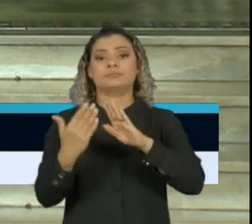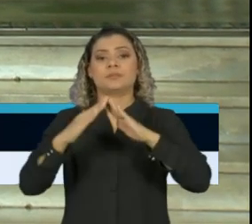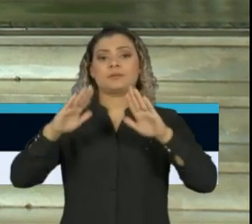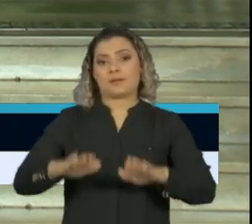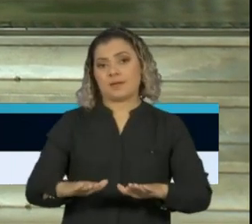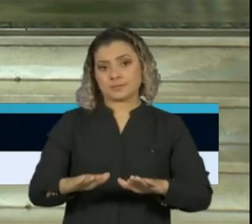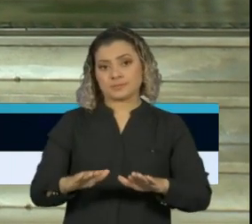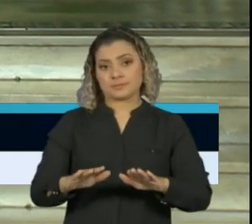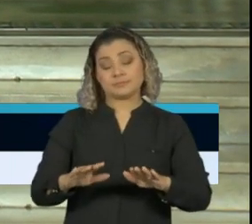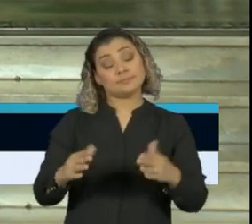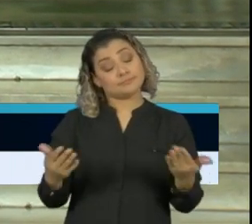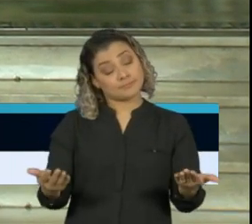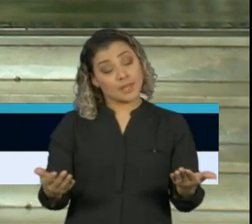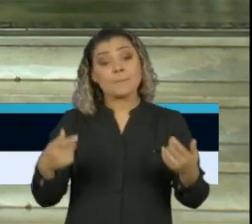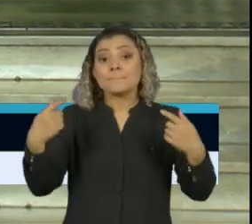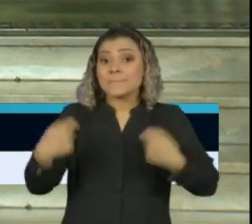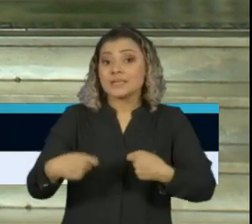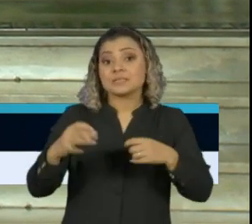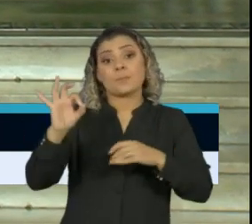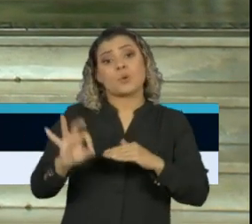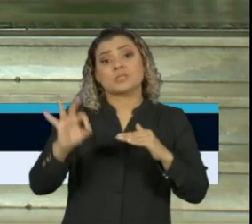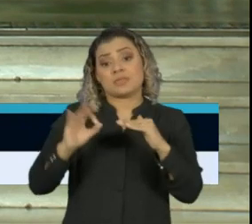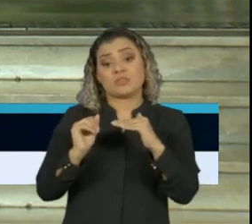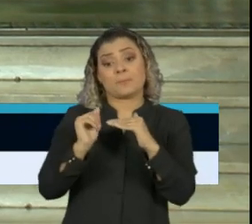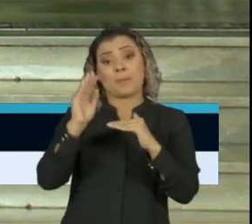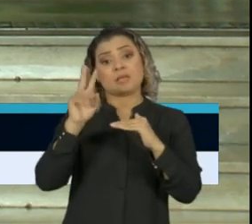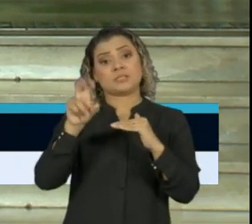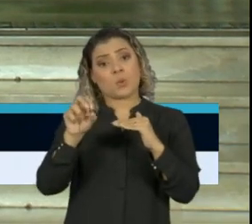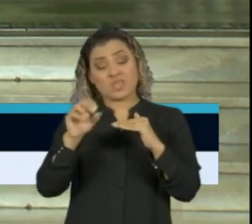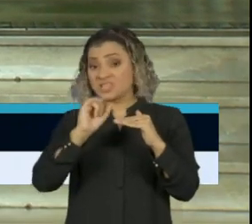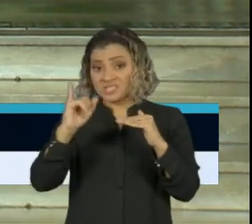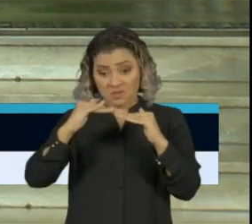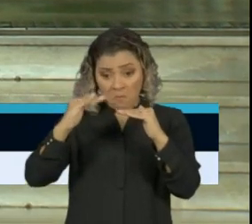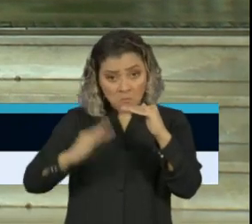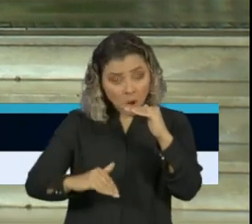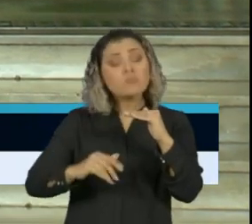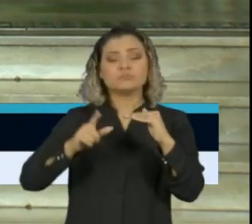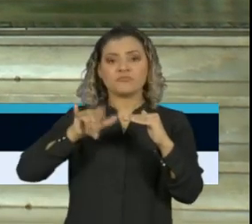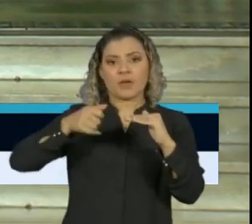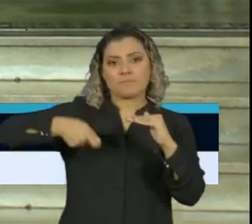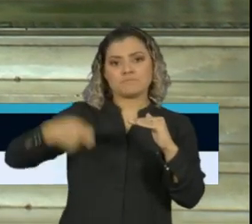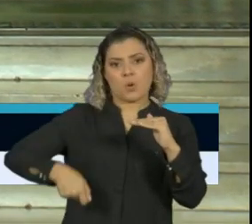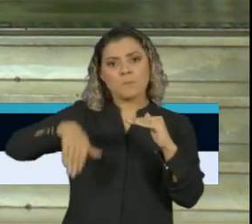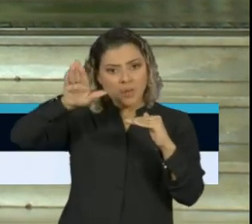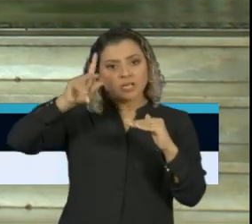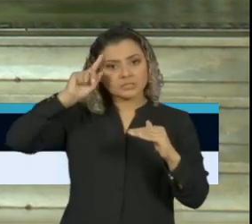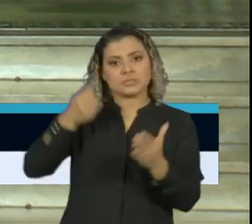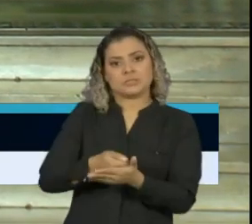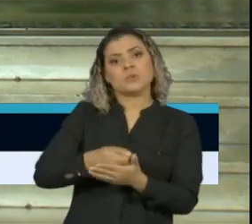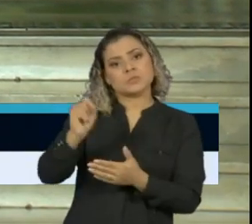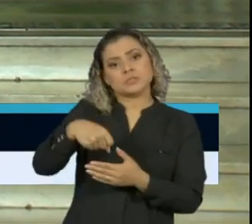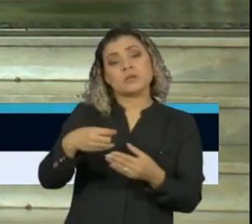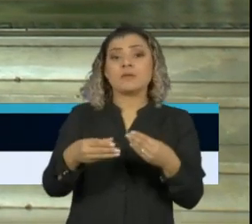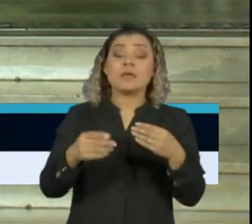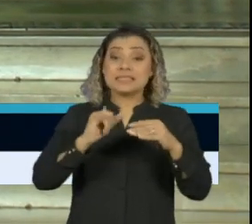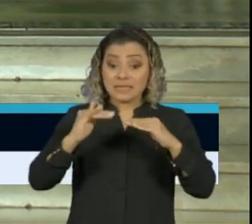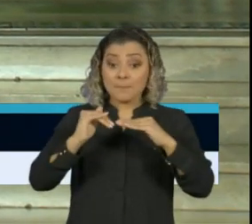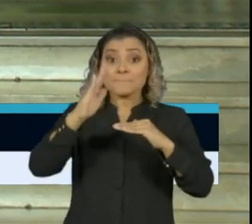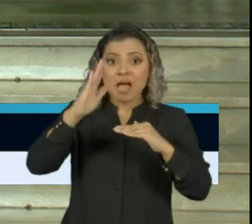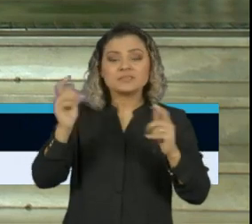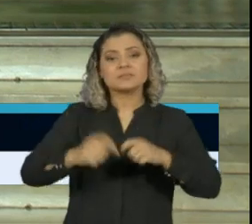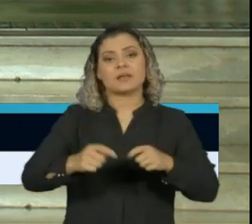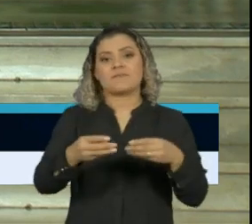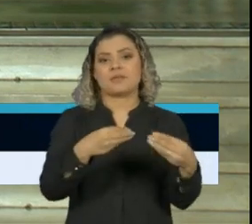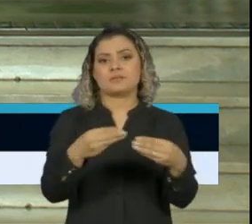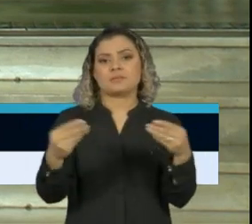Num padrão minimamente adequado, nós poderemos sim rever a nossa decisão de flexibilização da quarentena. Não há